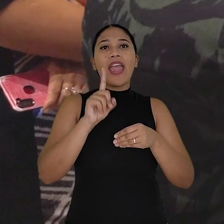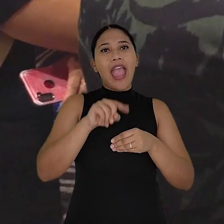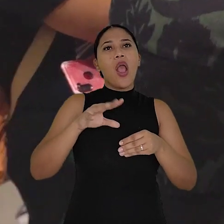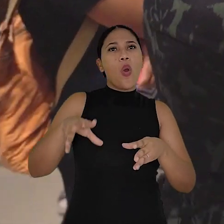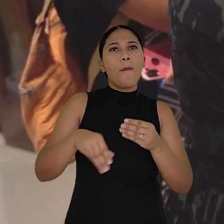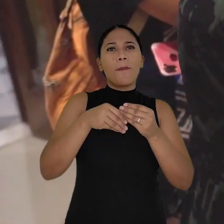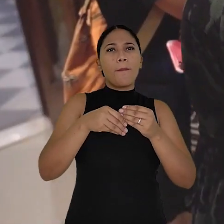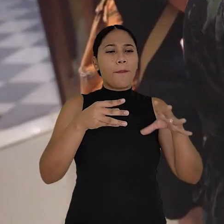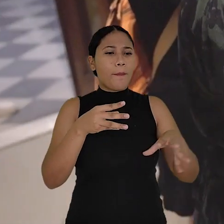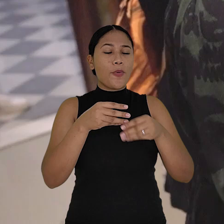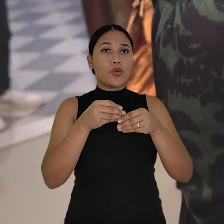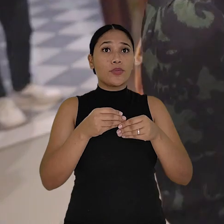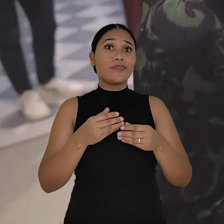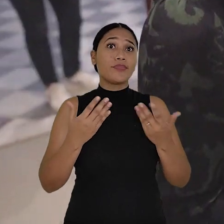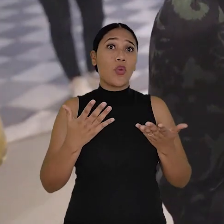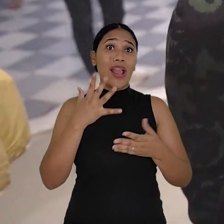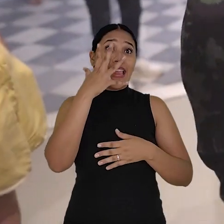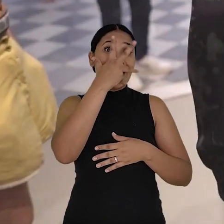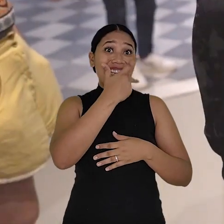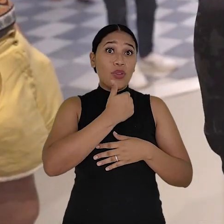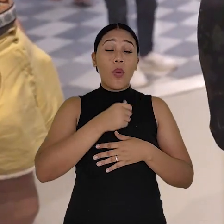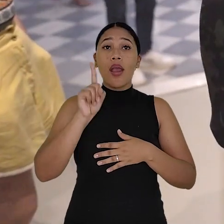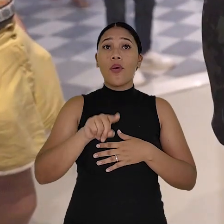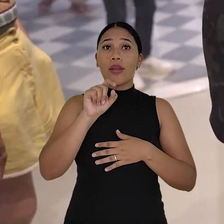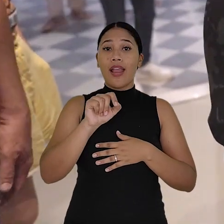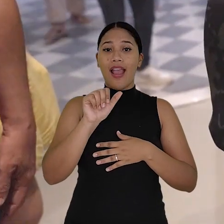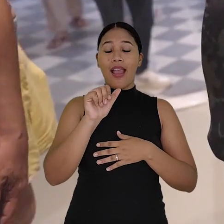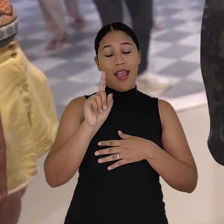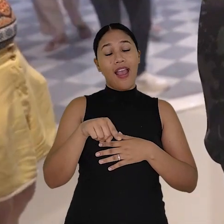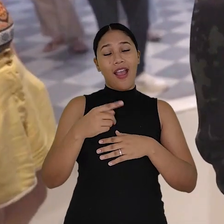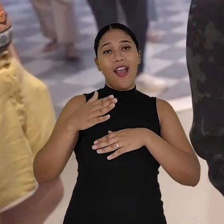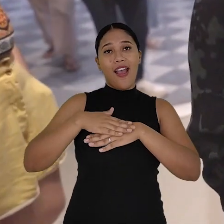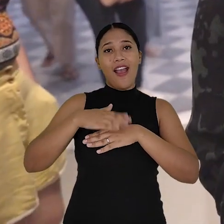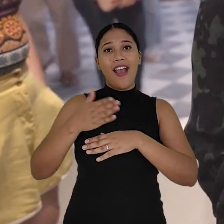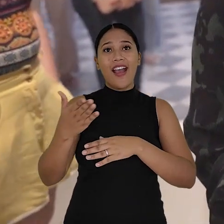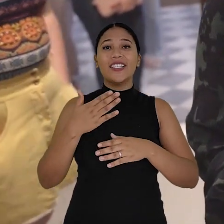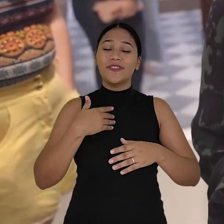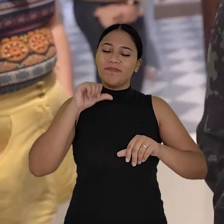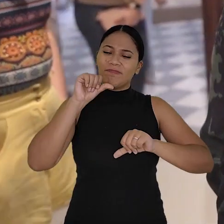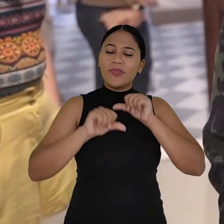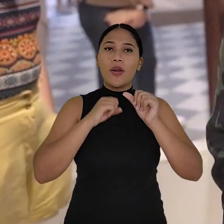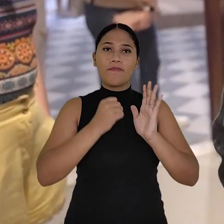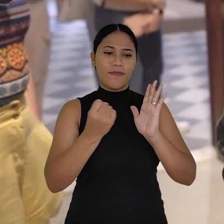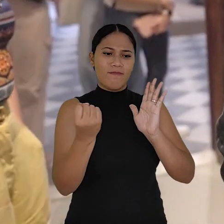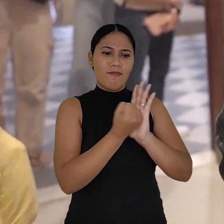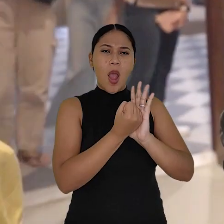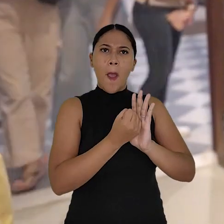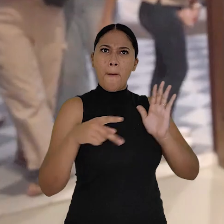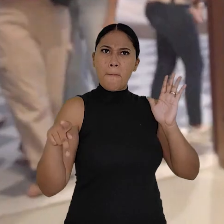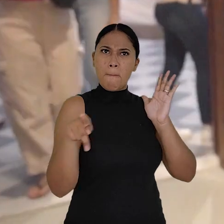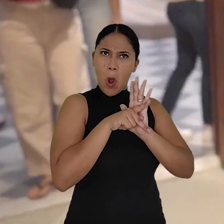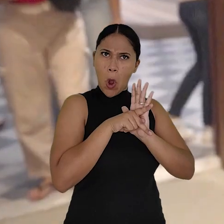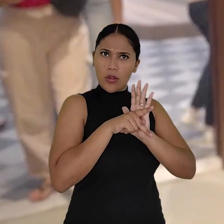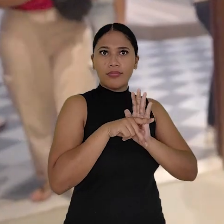né? Então é um composto. E aí o que é lindo é que o Ariano transformou uma